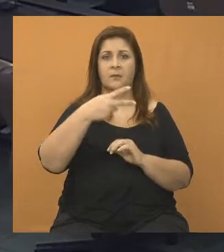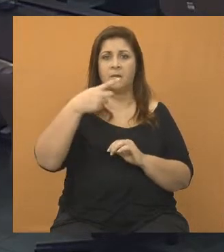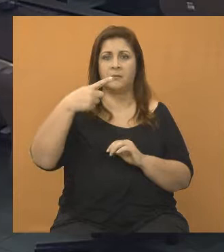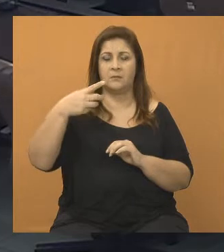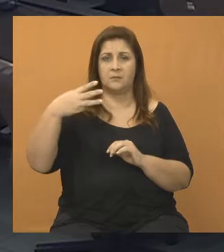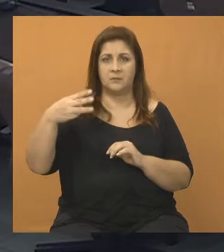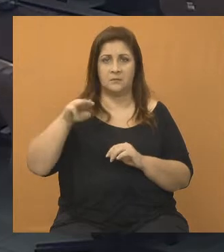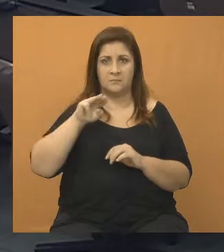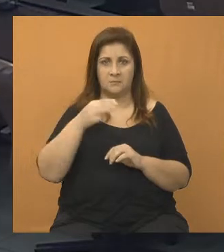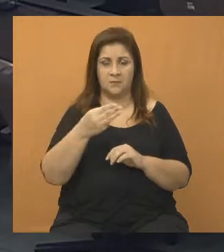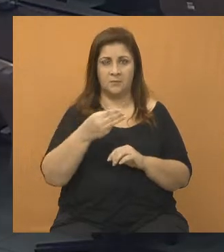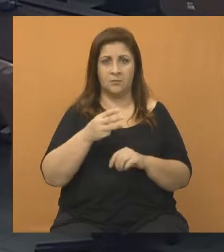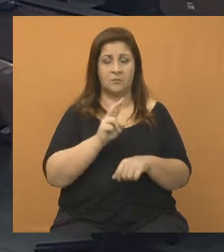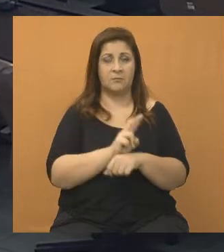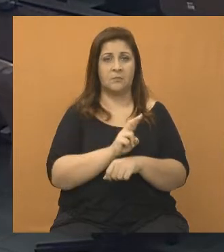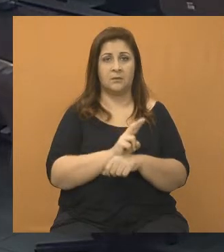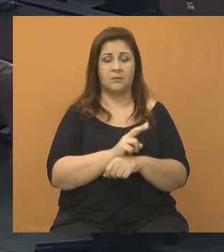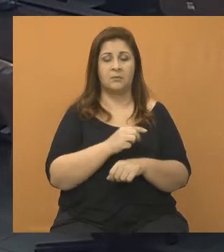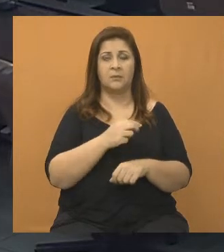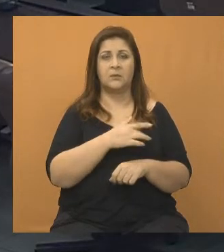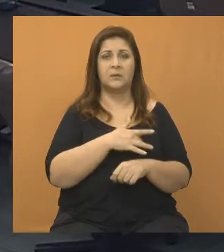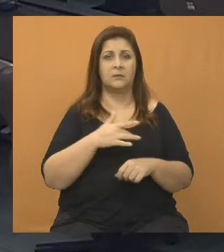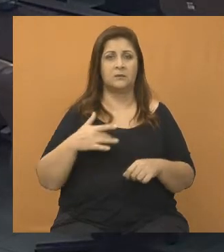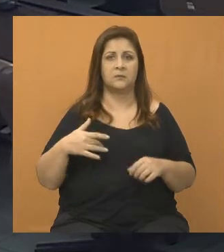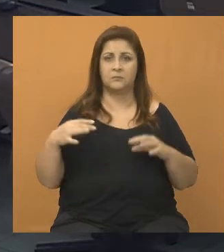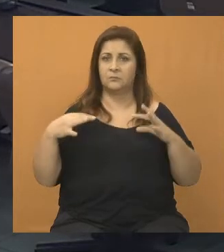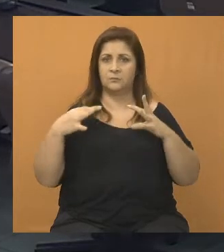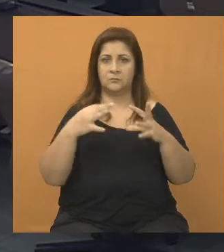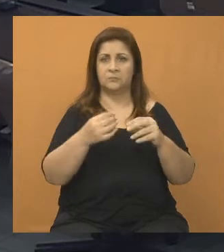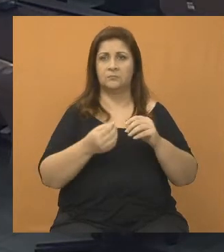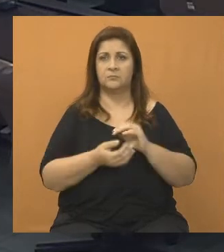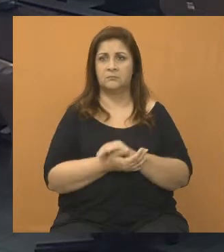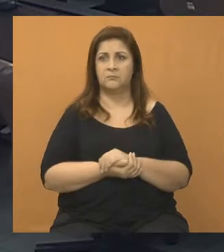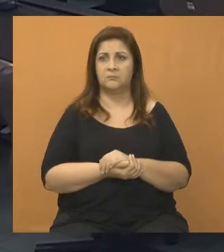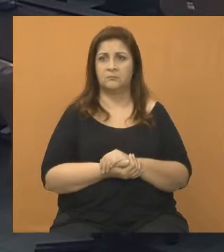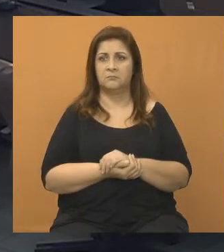de saúde do município, não só a Santa Casa. Então é uma coisa tão simples,